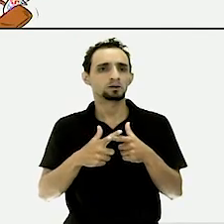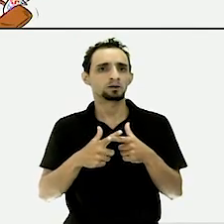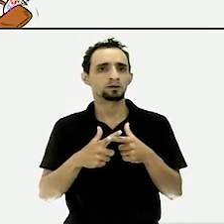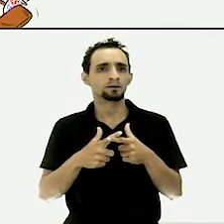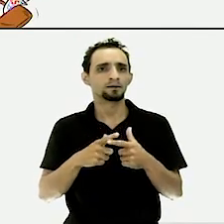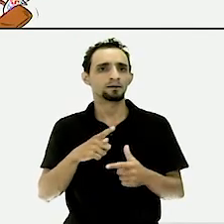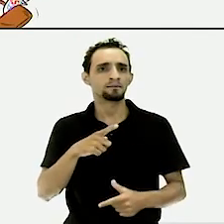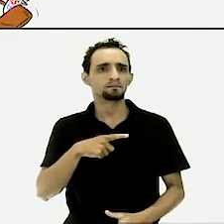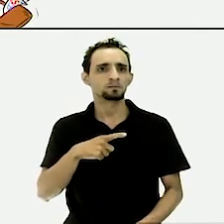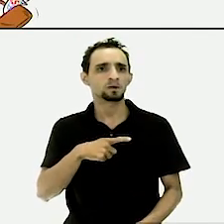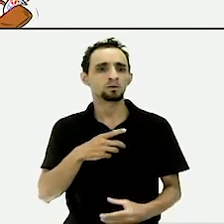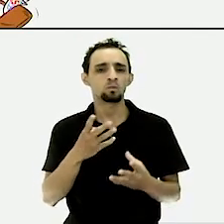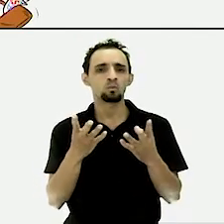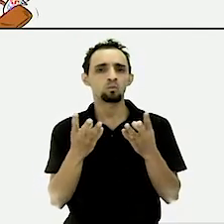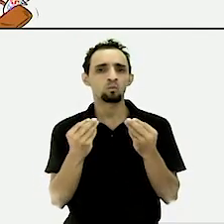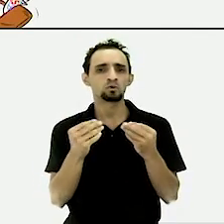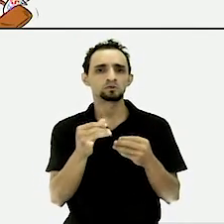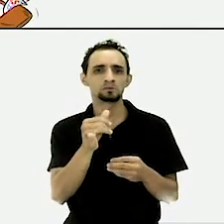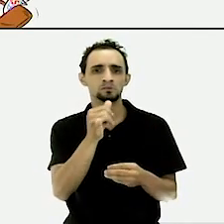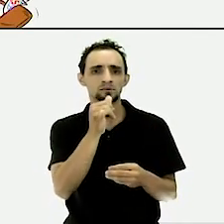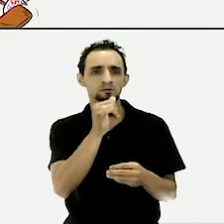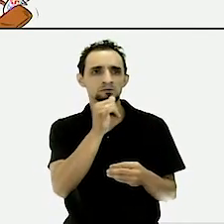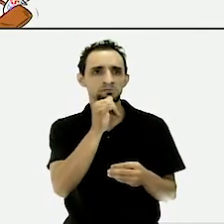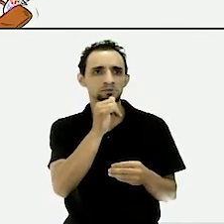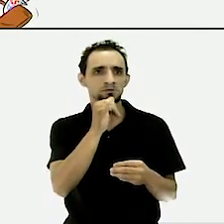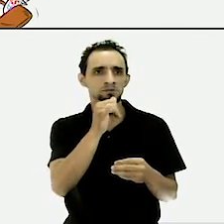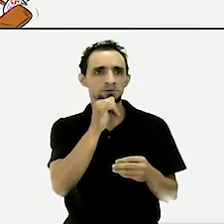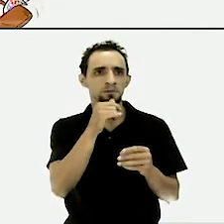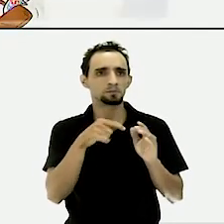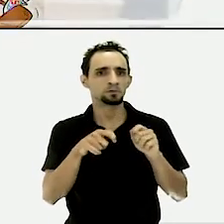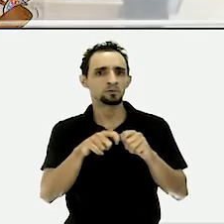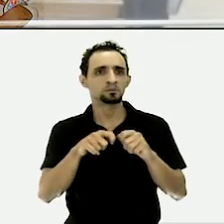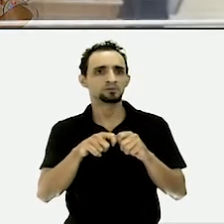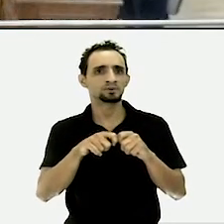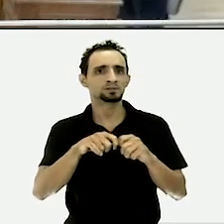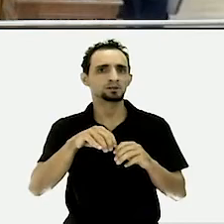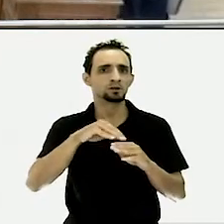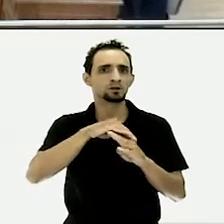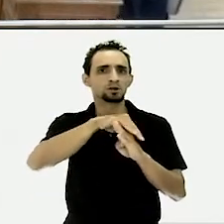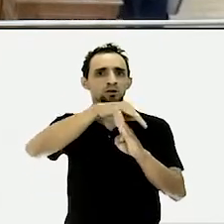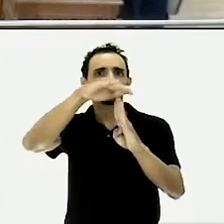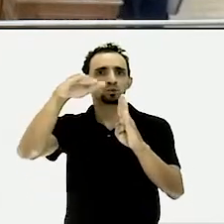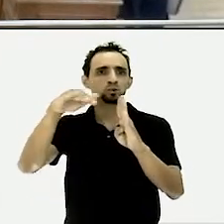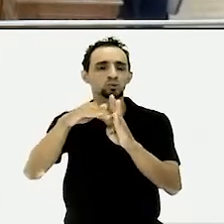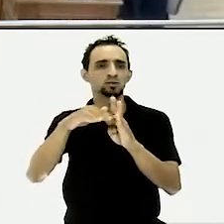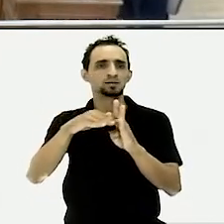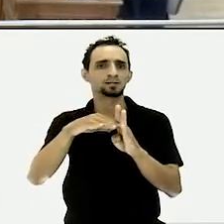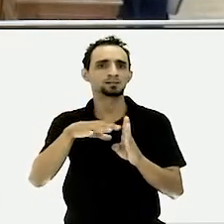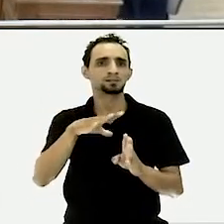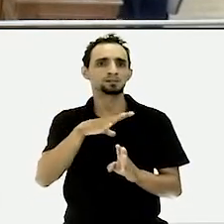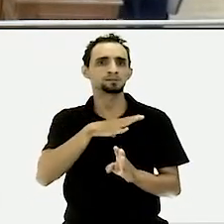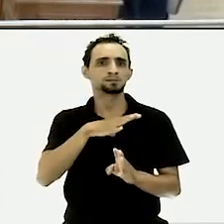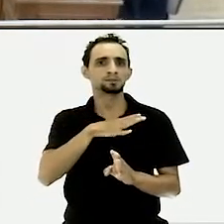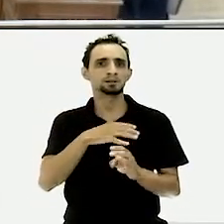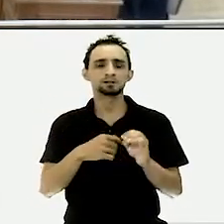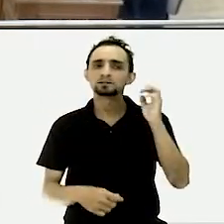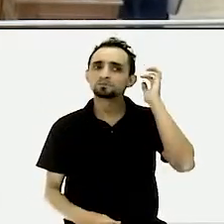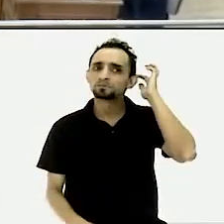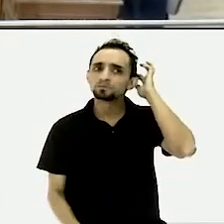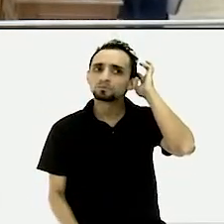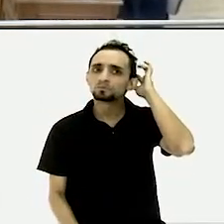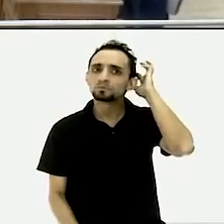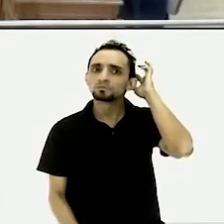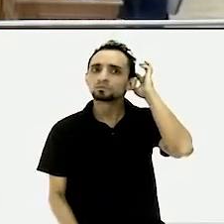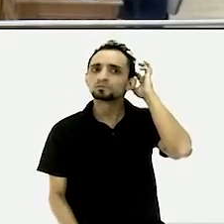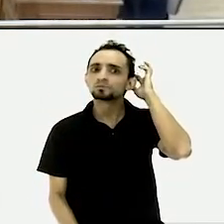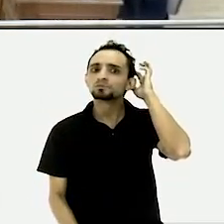do que merecido essa homenagem a eles. Então, senhor, eu vou colocar aqui... Questão de ordem, senhor. Sim? Presidente.